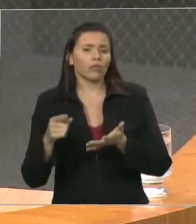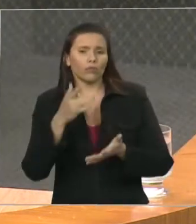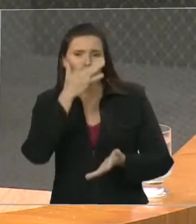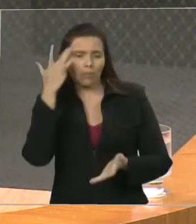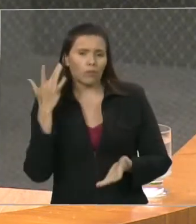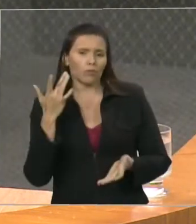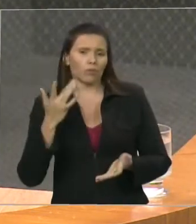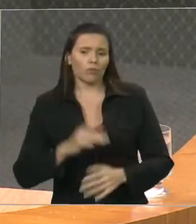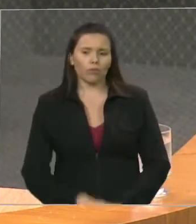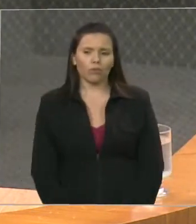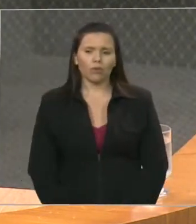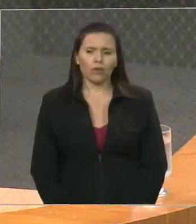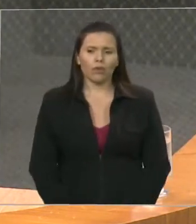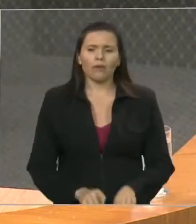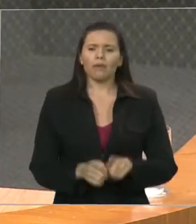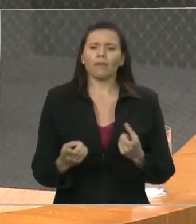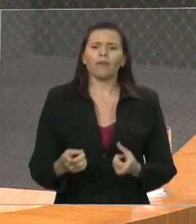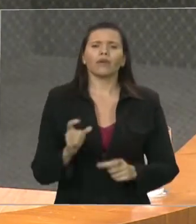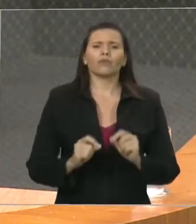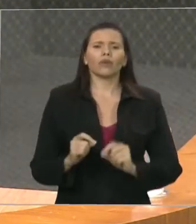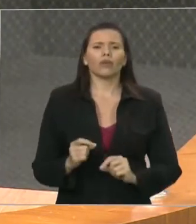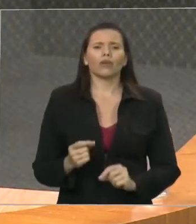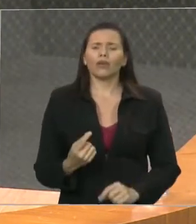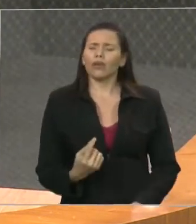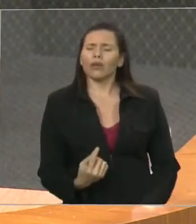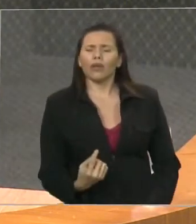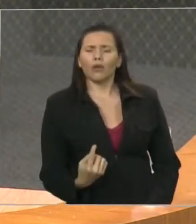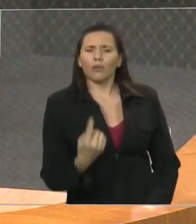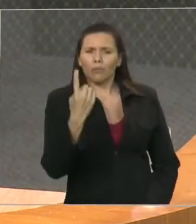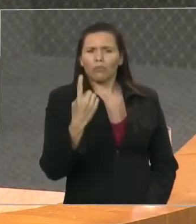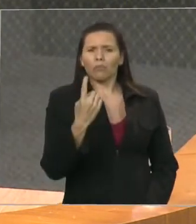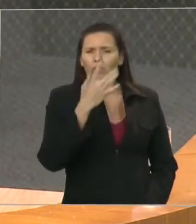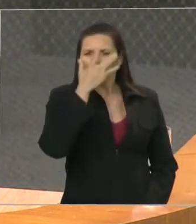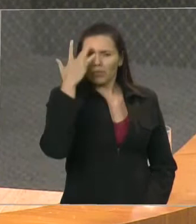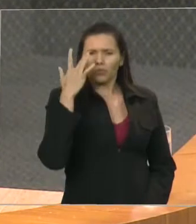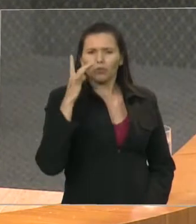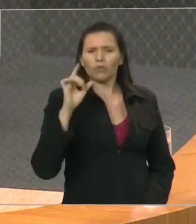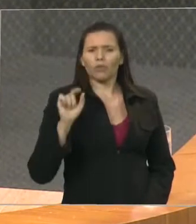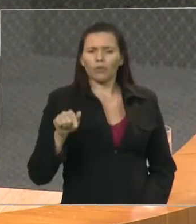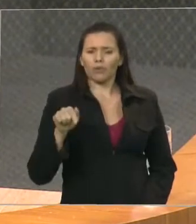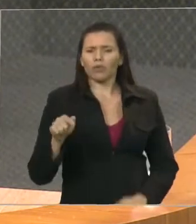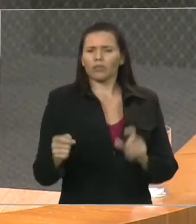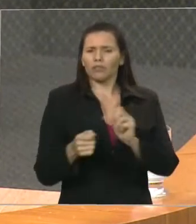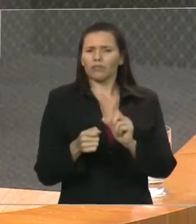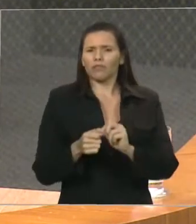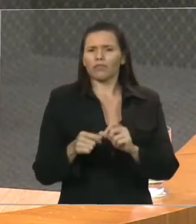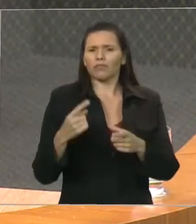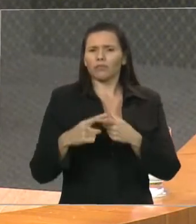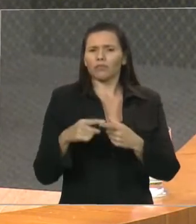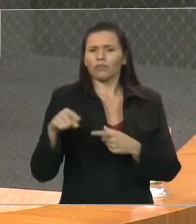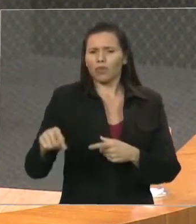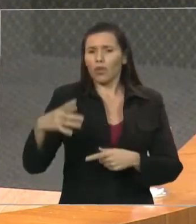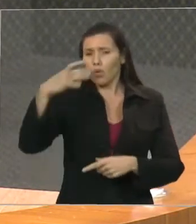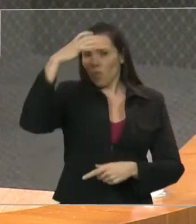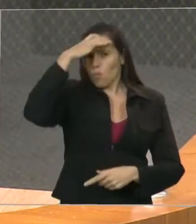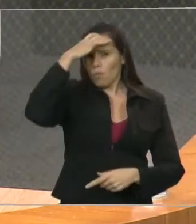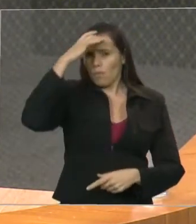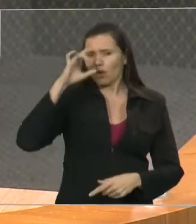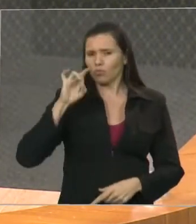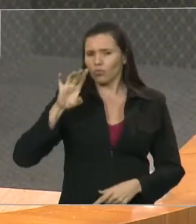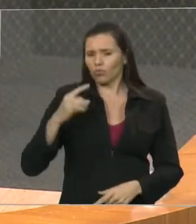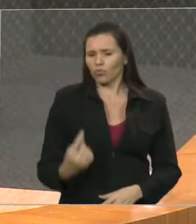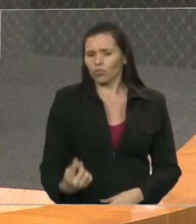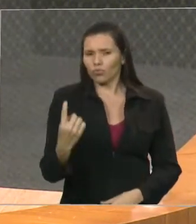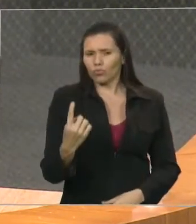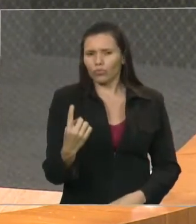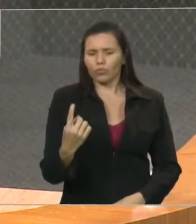ato exclusivo de um tenente-coronel da Polícia Militar e que, por isso, ele deve pagar sozinho pelo que fez. Senhoras